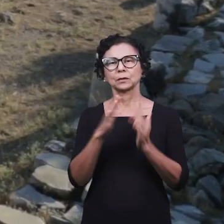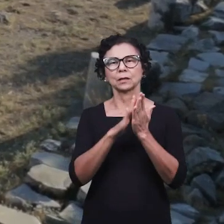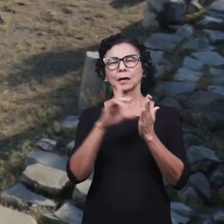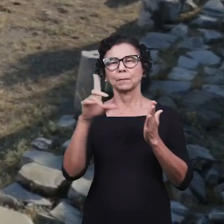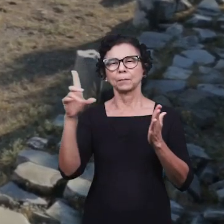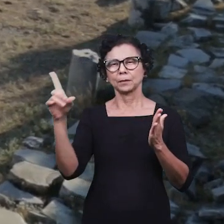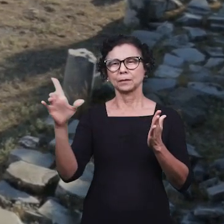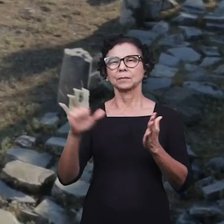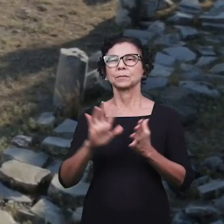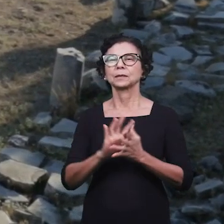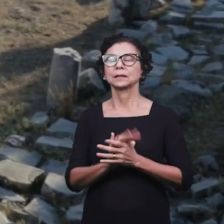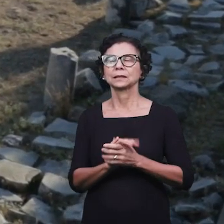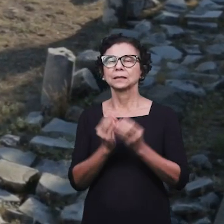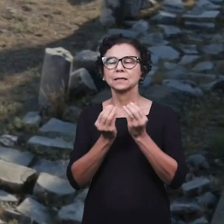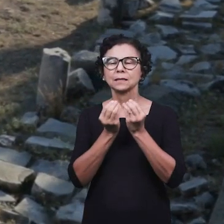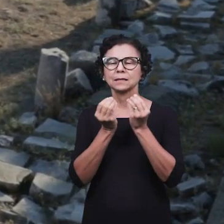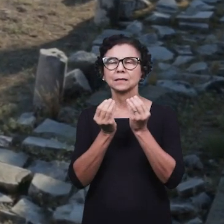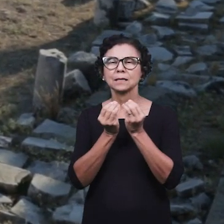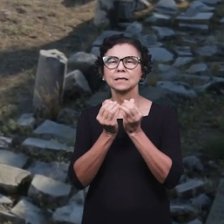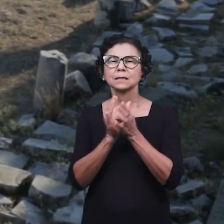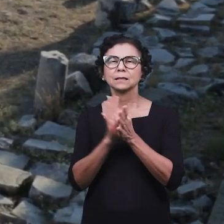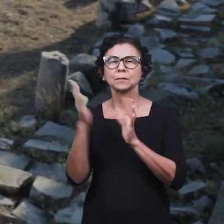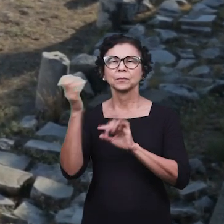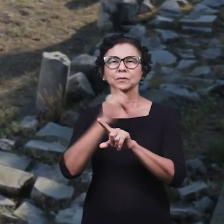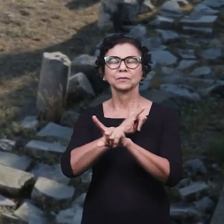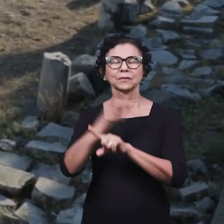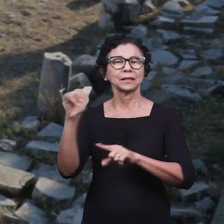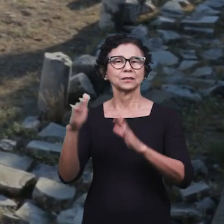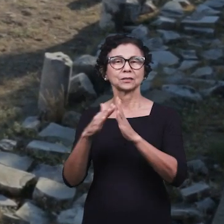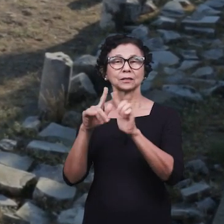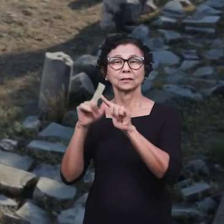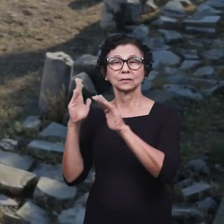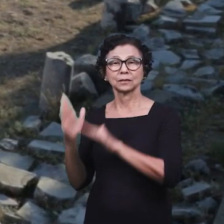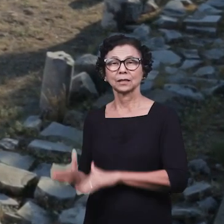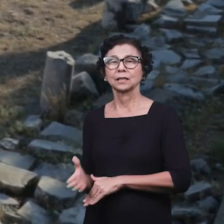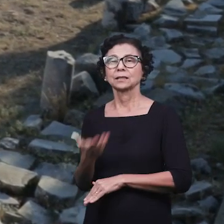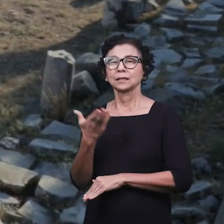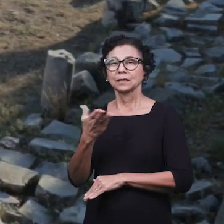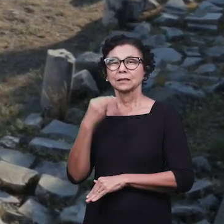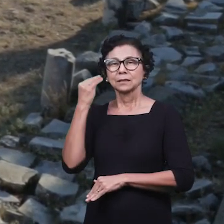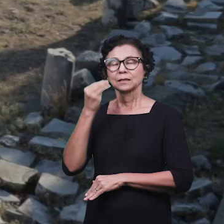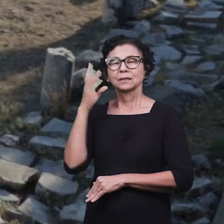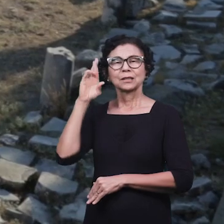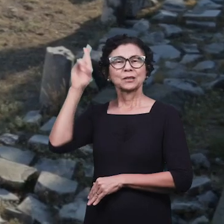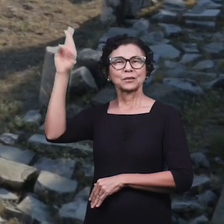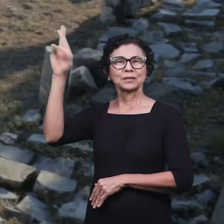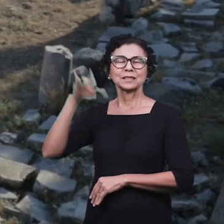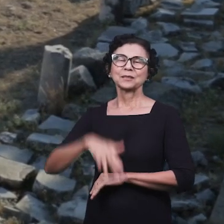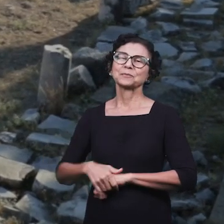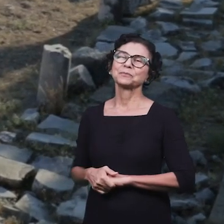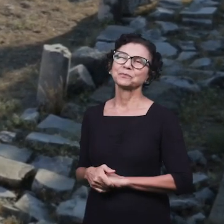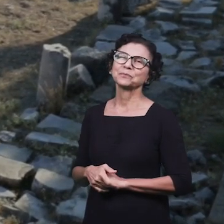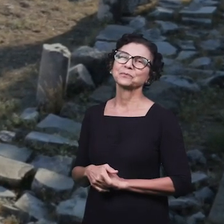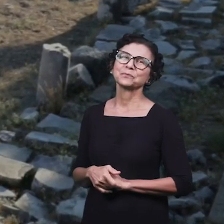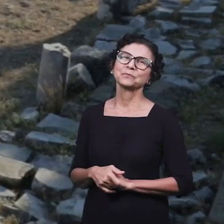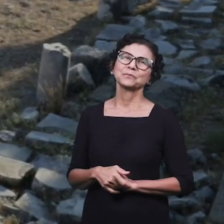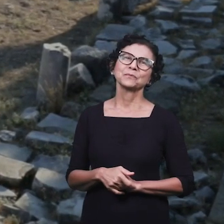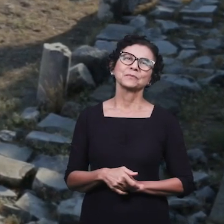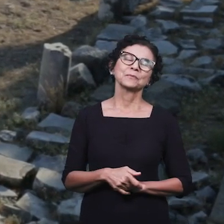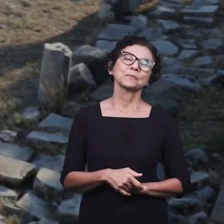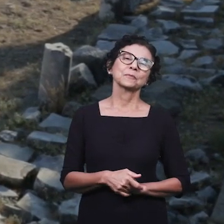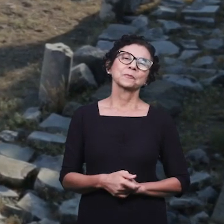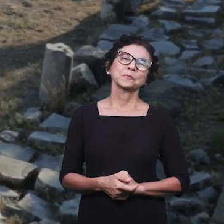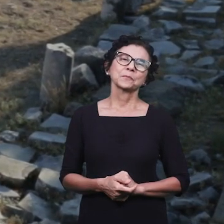que é vivida pela essência profética, pela igreja fiel, pela igreja que busca uma experiência com o Senhor e vive dessa palavra. Hoje